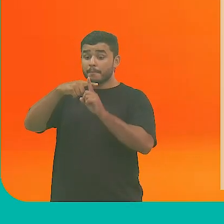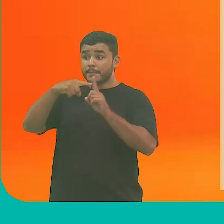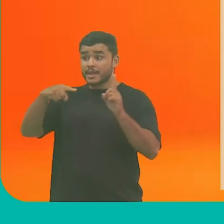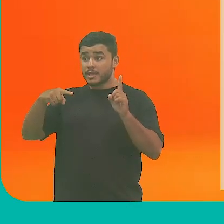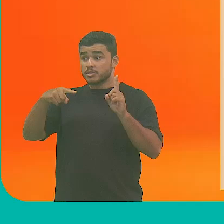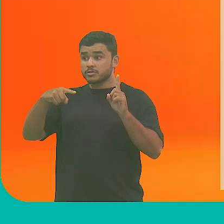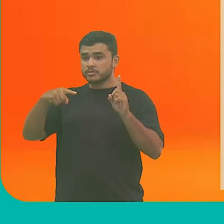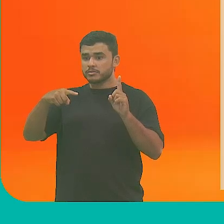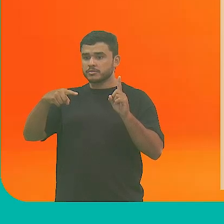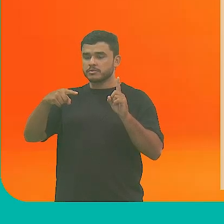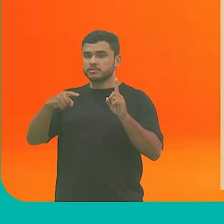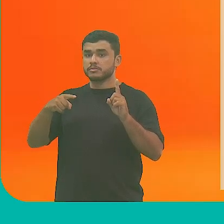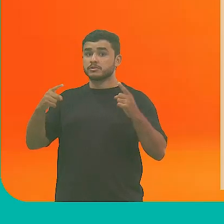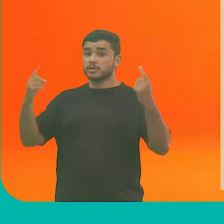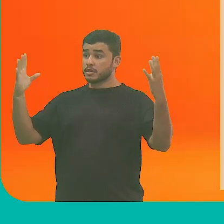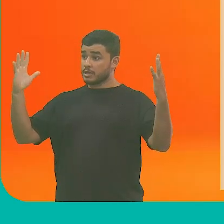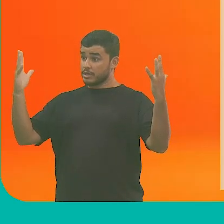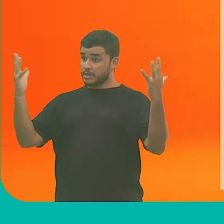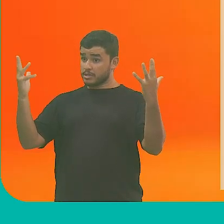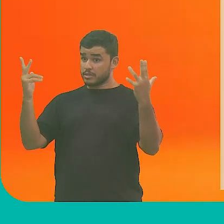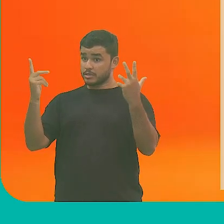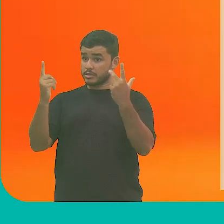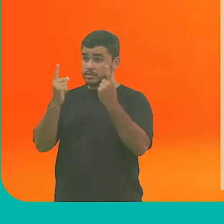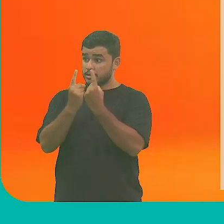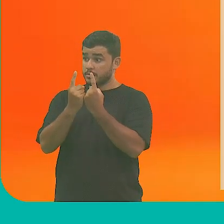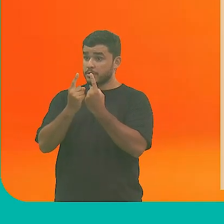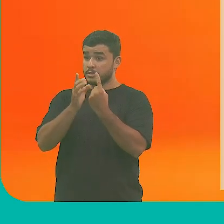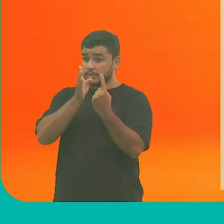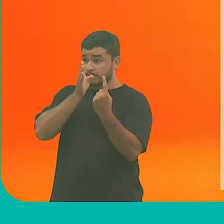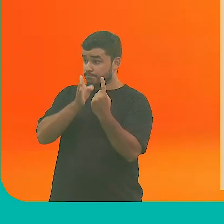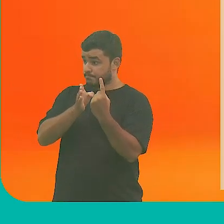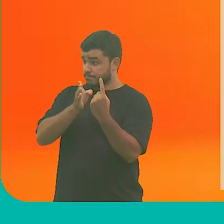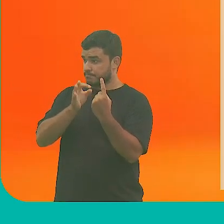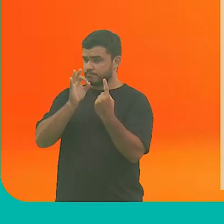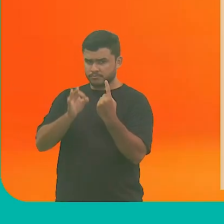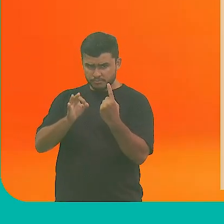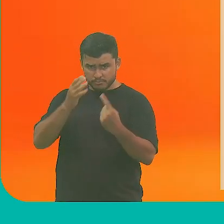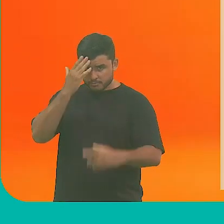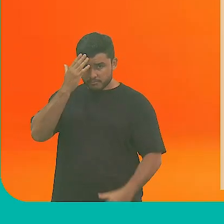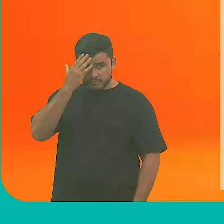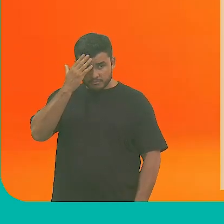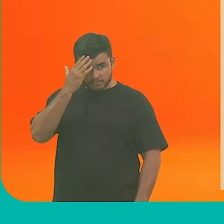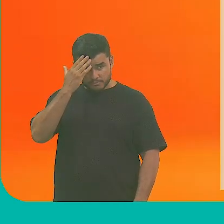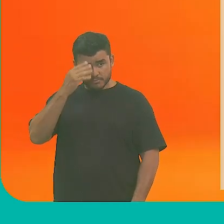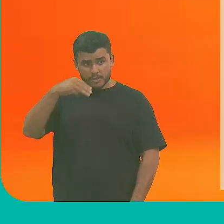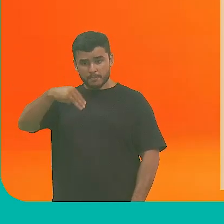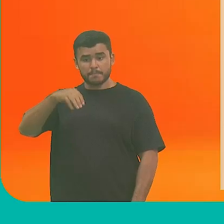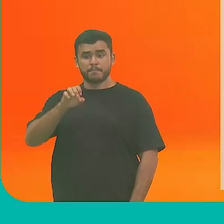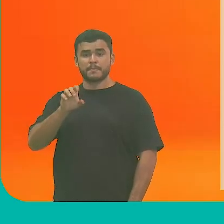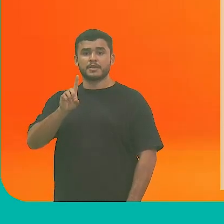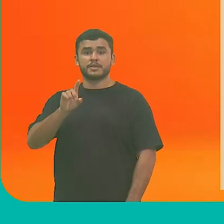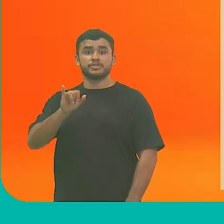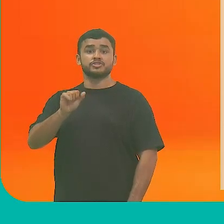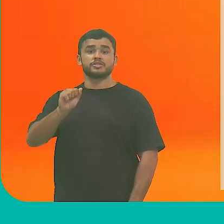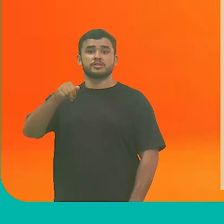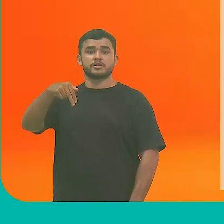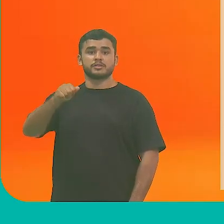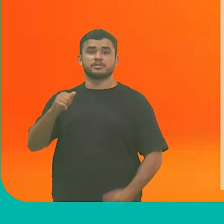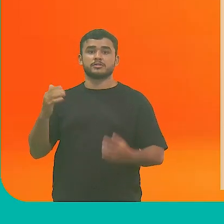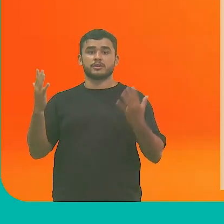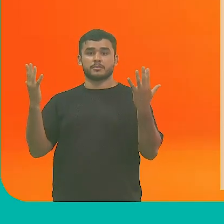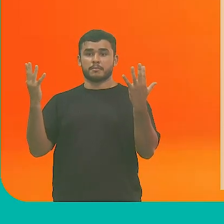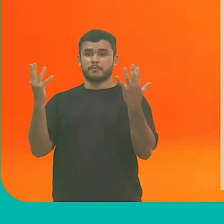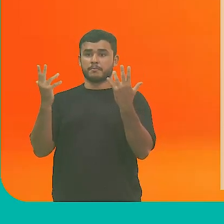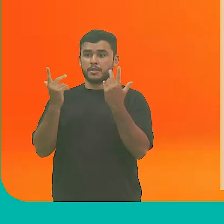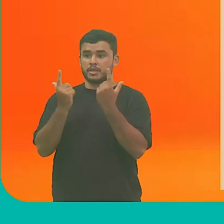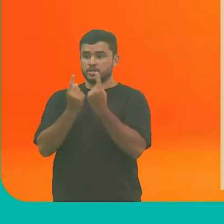termo médio ou termo central, tá? Toda vida que a gente vai determinar